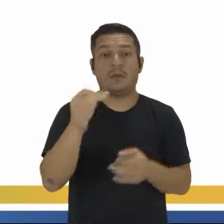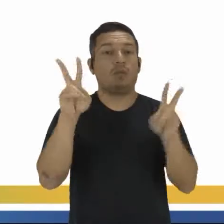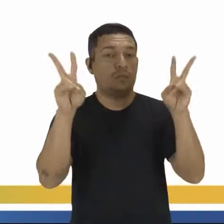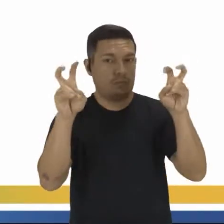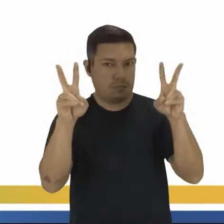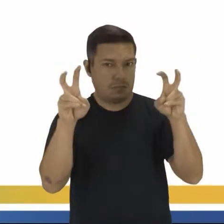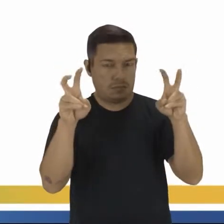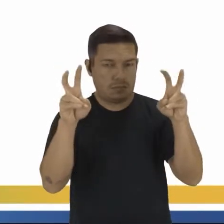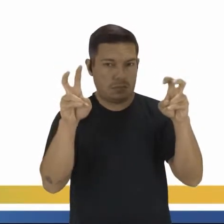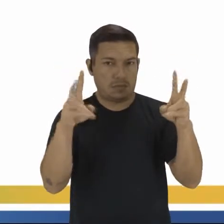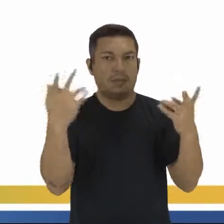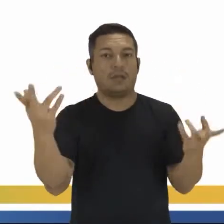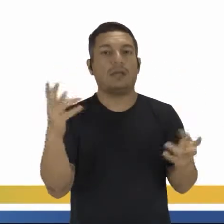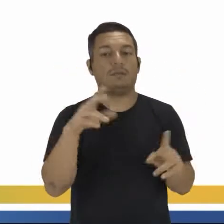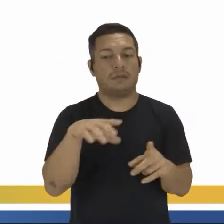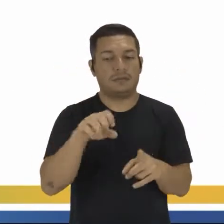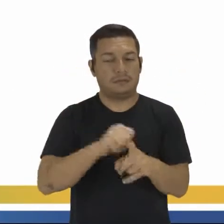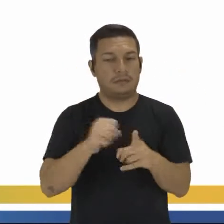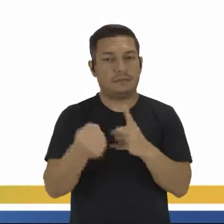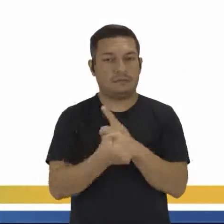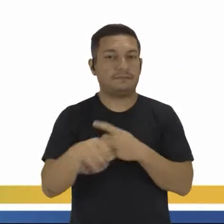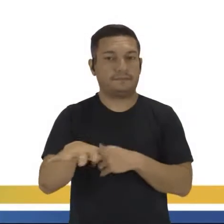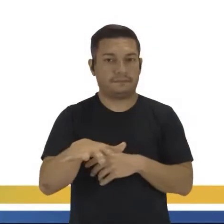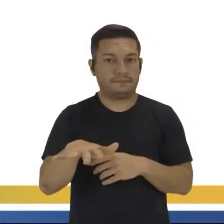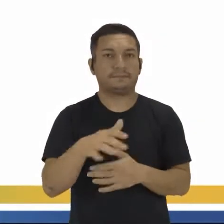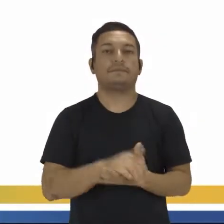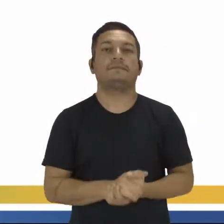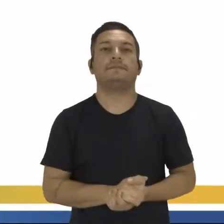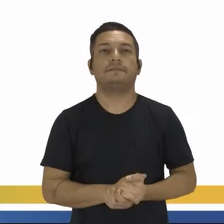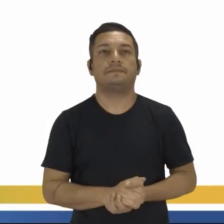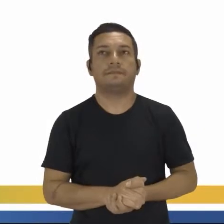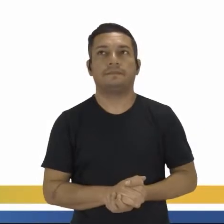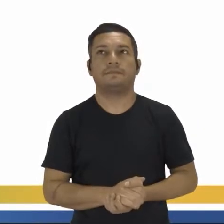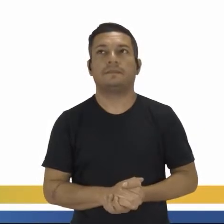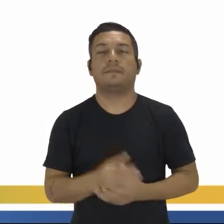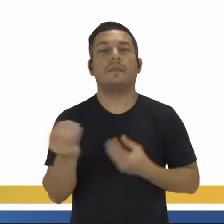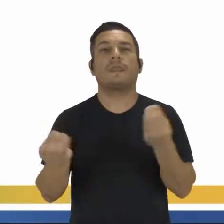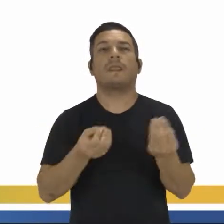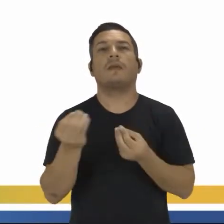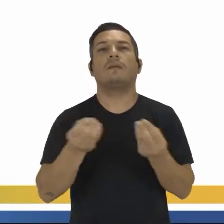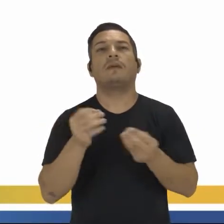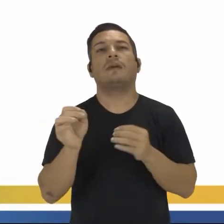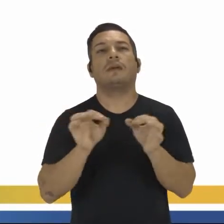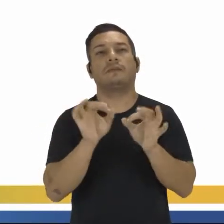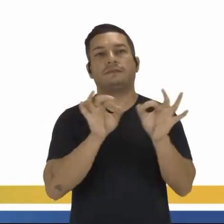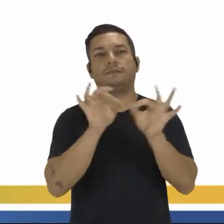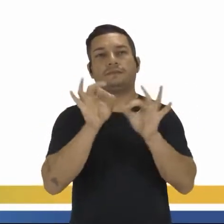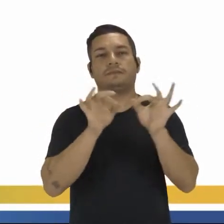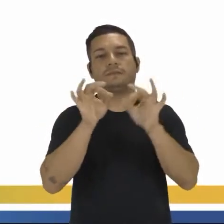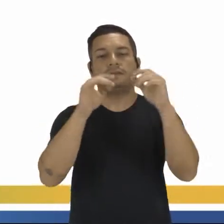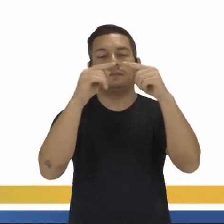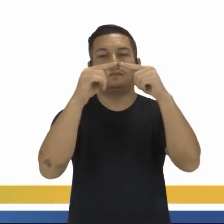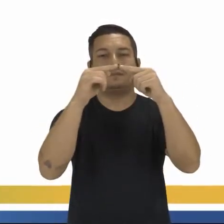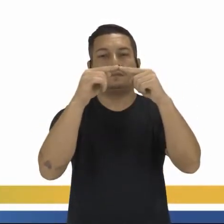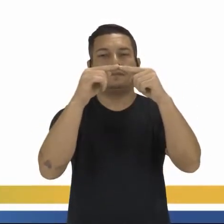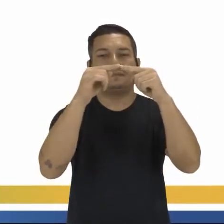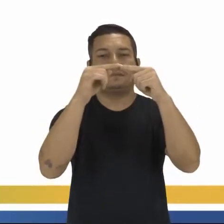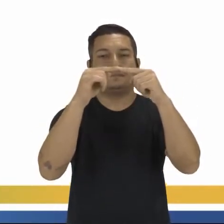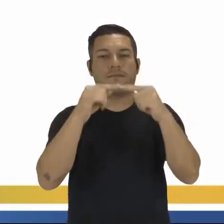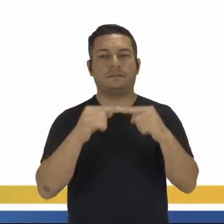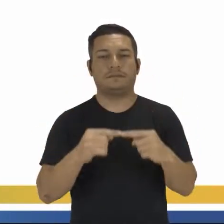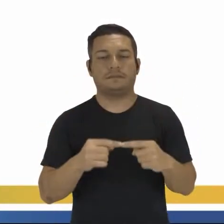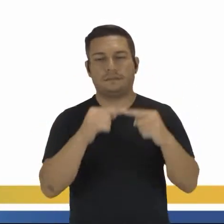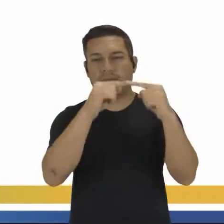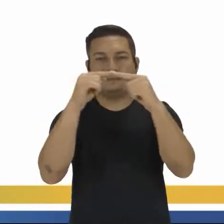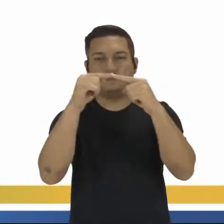esse assunto de relevância social? E como é então a estrutura do texto dissertativo argumentativo?